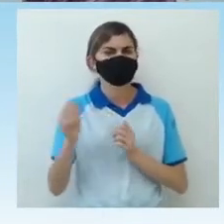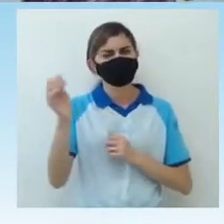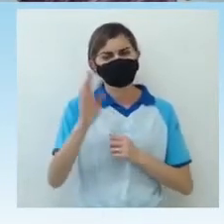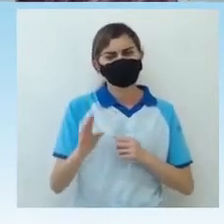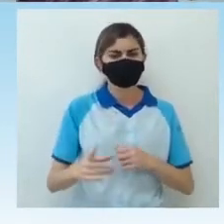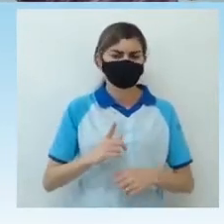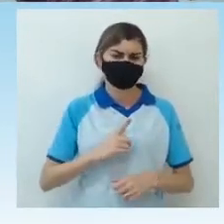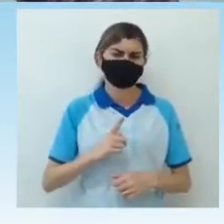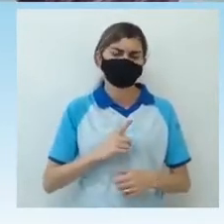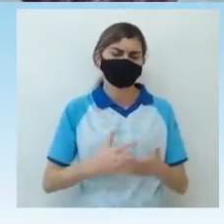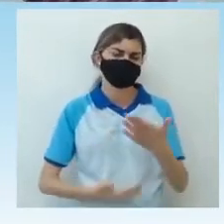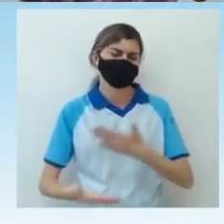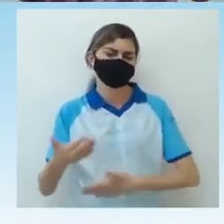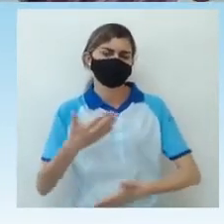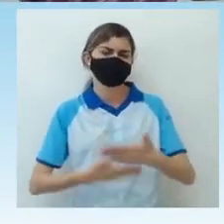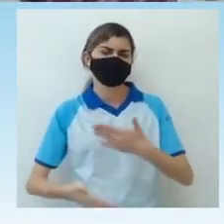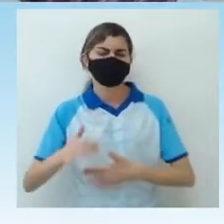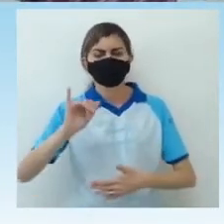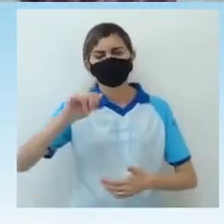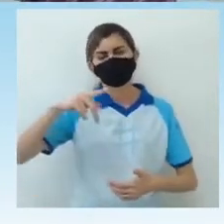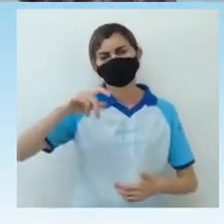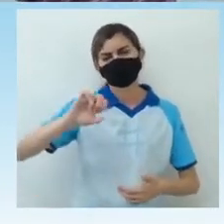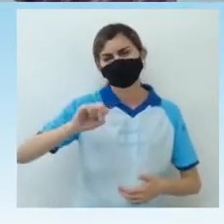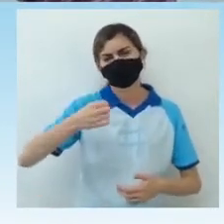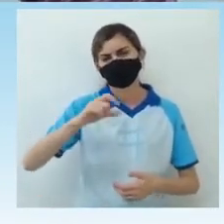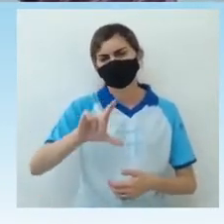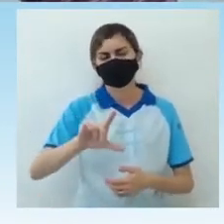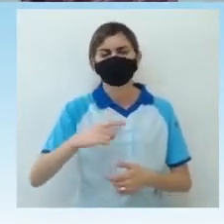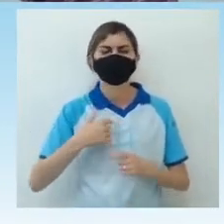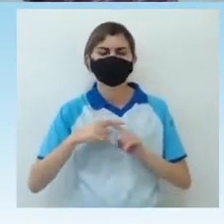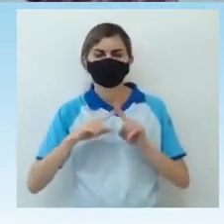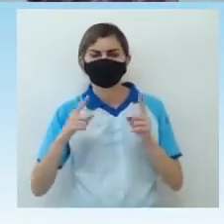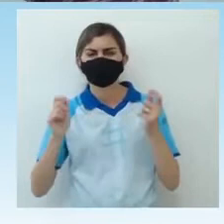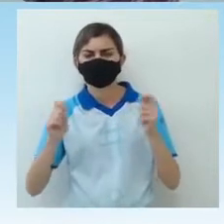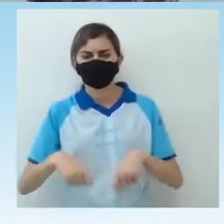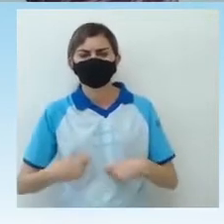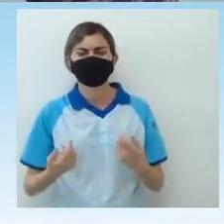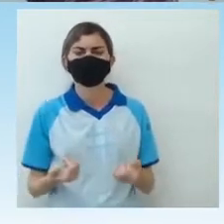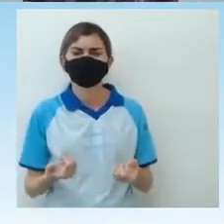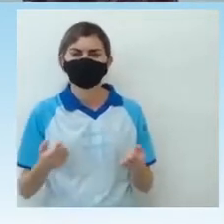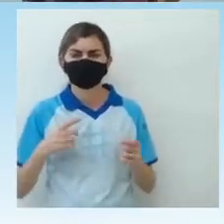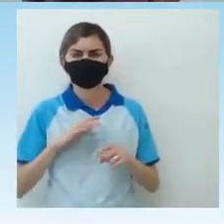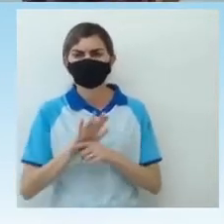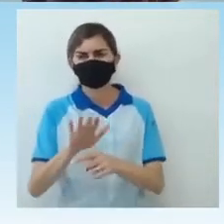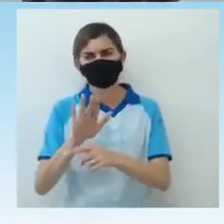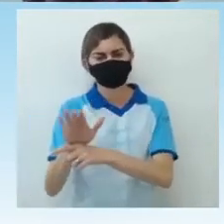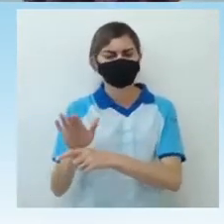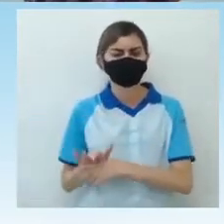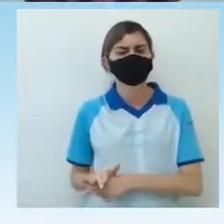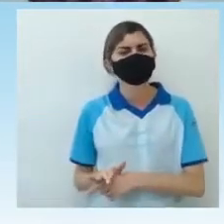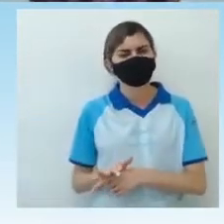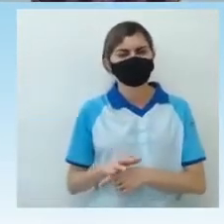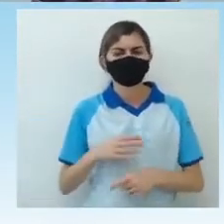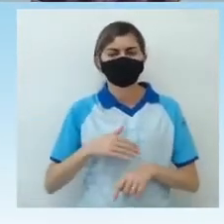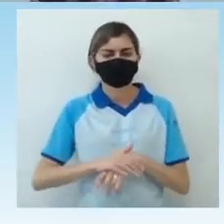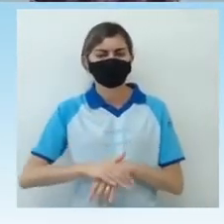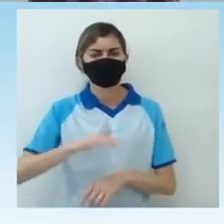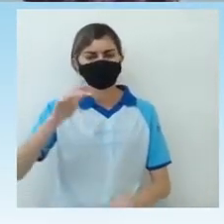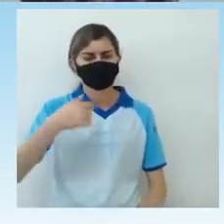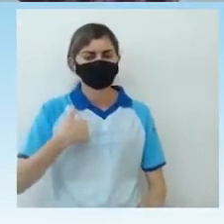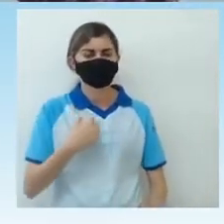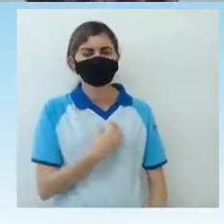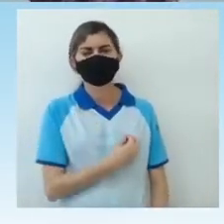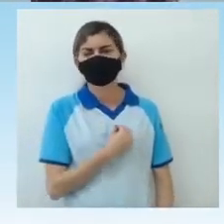nós temos essas relações impessoais, mas possuem aspectos de coletividade. Então, por mais que a gente